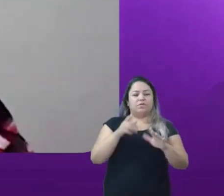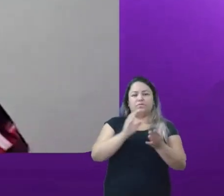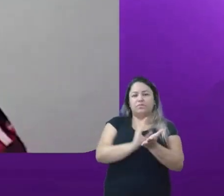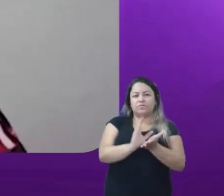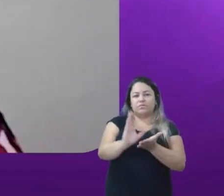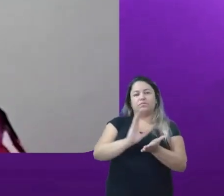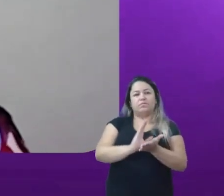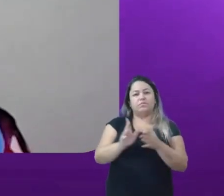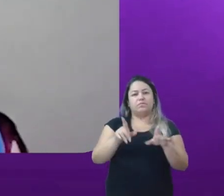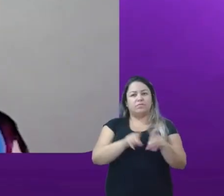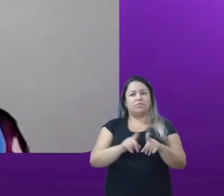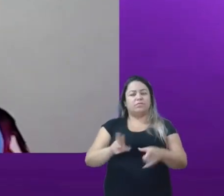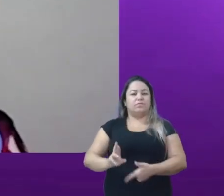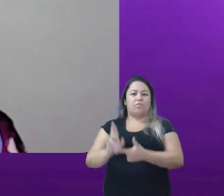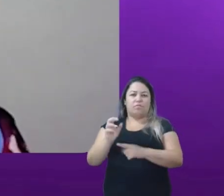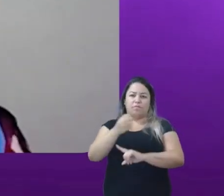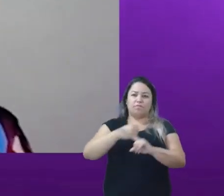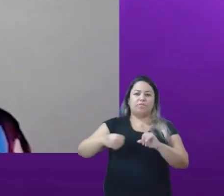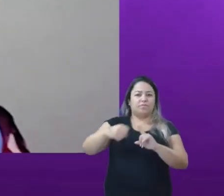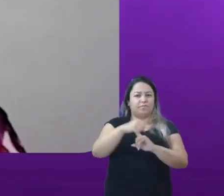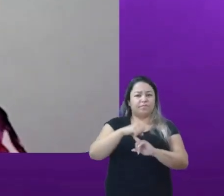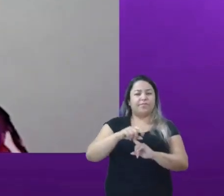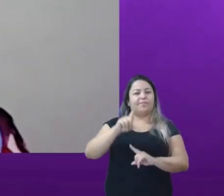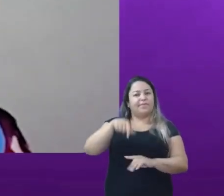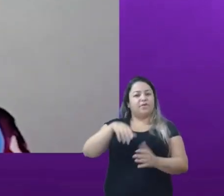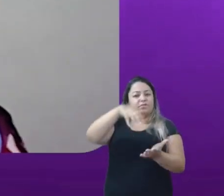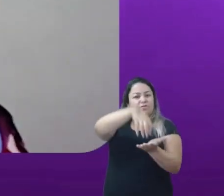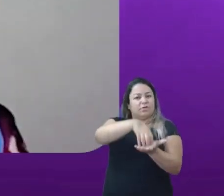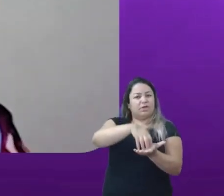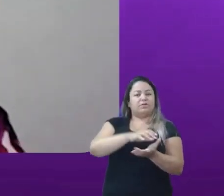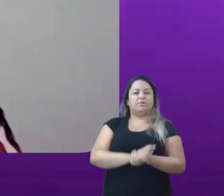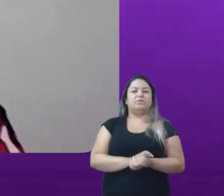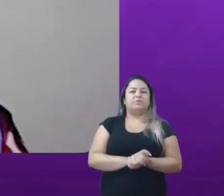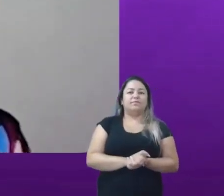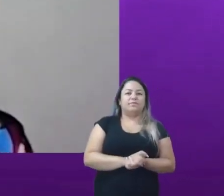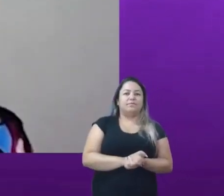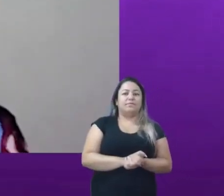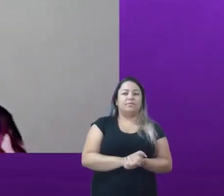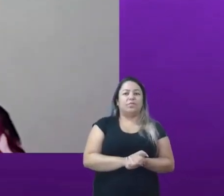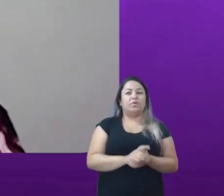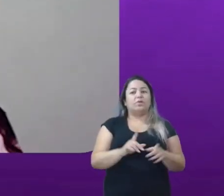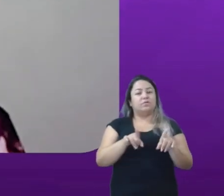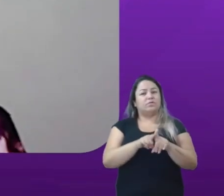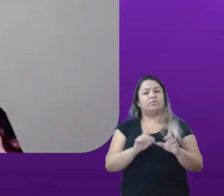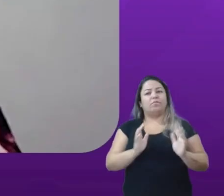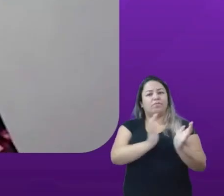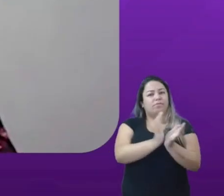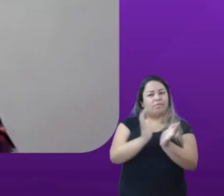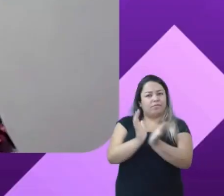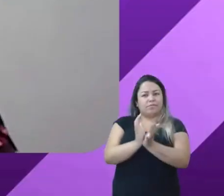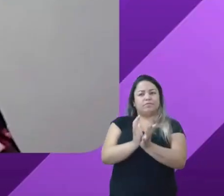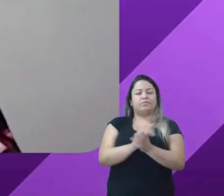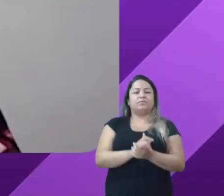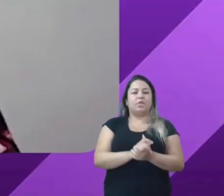dos Centros de Referência de Assistência Social, que são os CRAs, e por conseguinte no Serviço de Convivência e Fortalecimento de